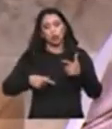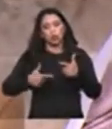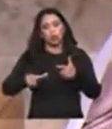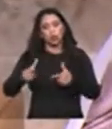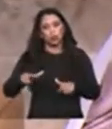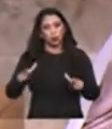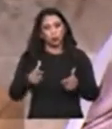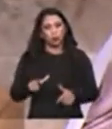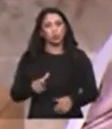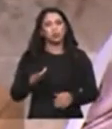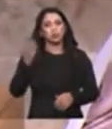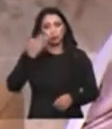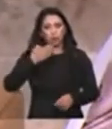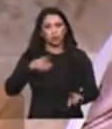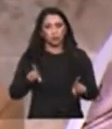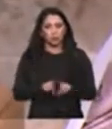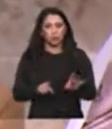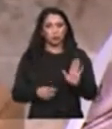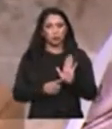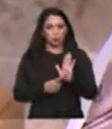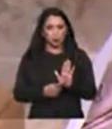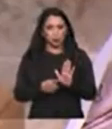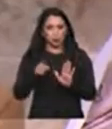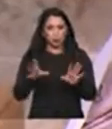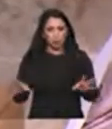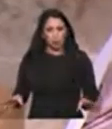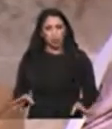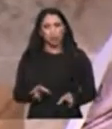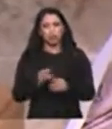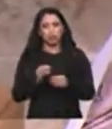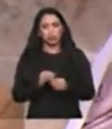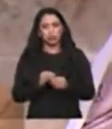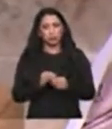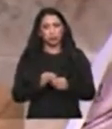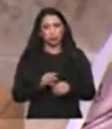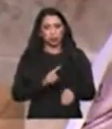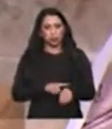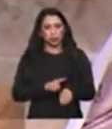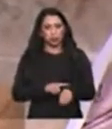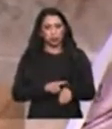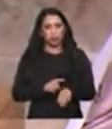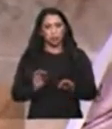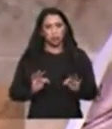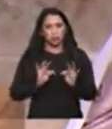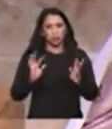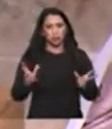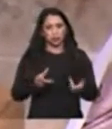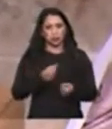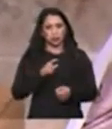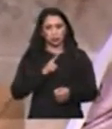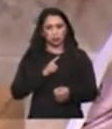passarei a mostrar a todos vocês de uma maneira sucinta, dado a hora e a tudo que nós